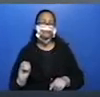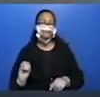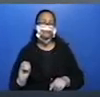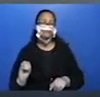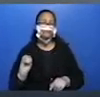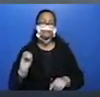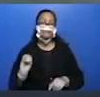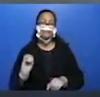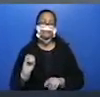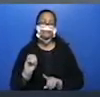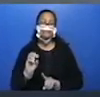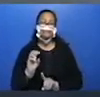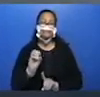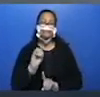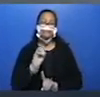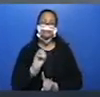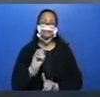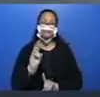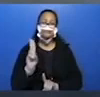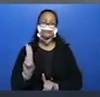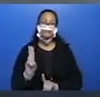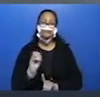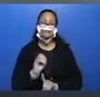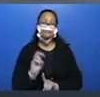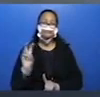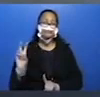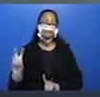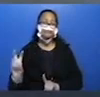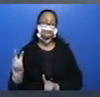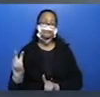na unidade, o 5 vai para